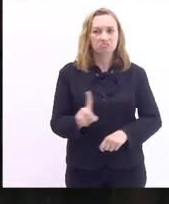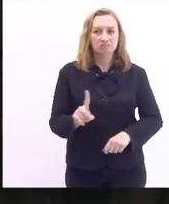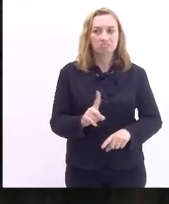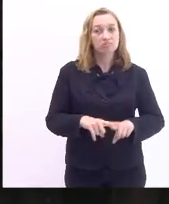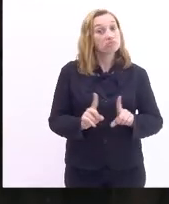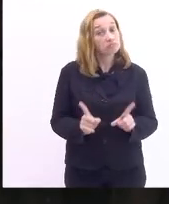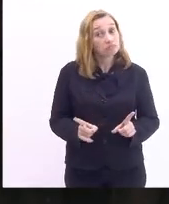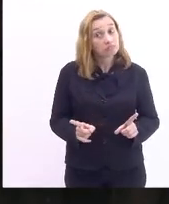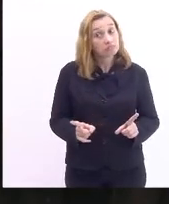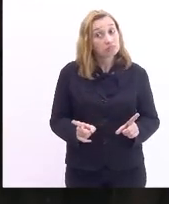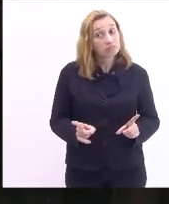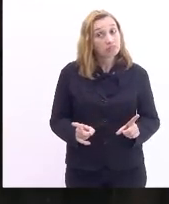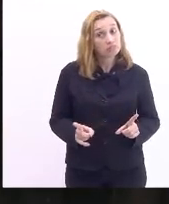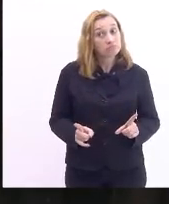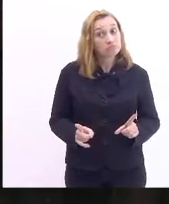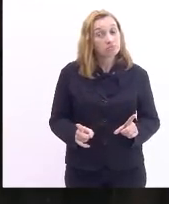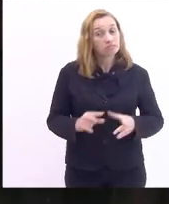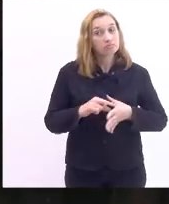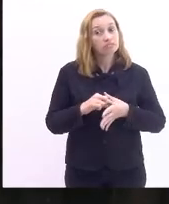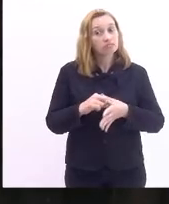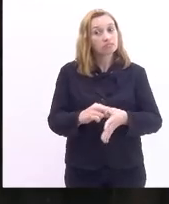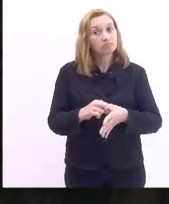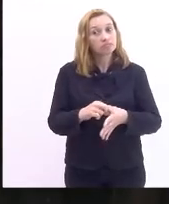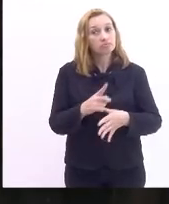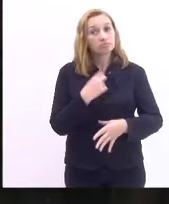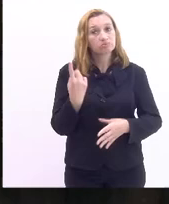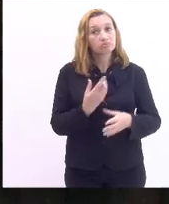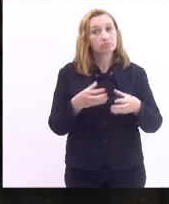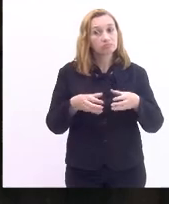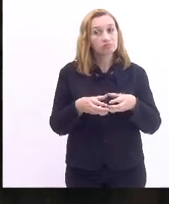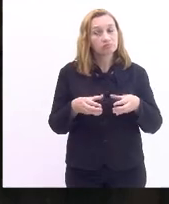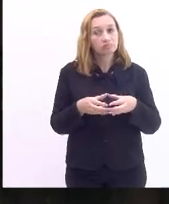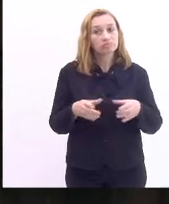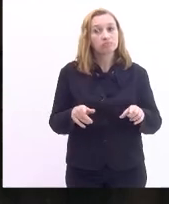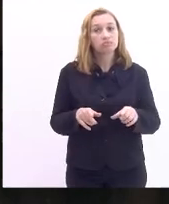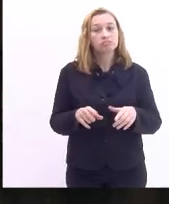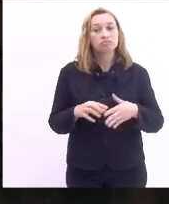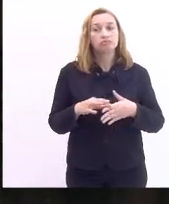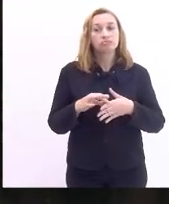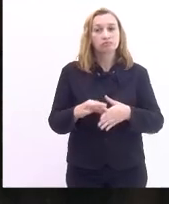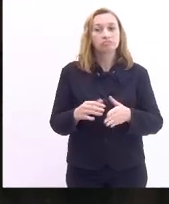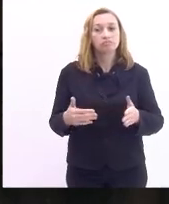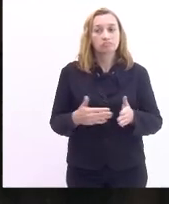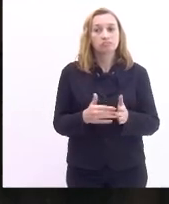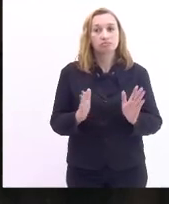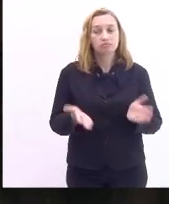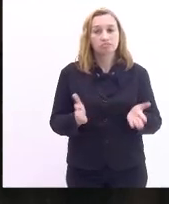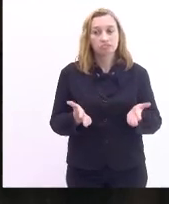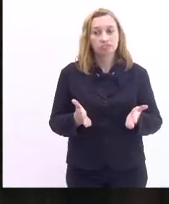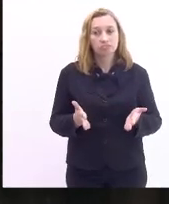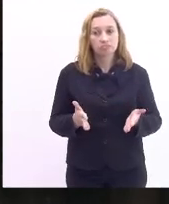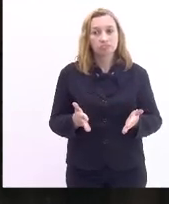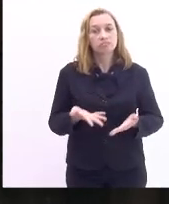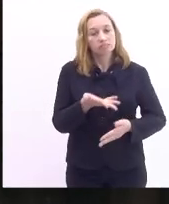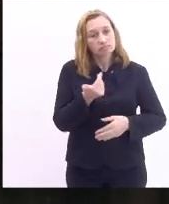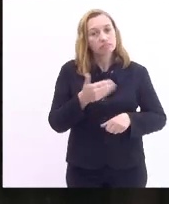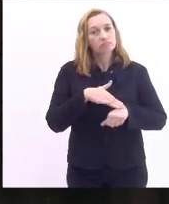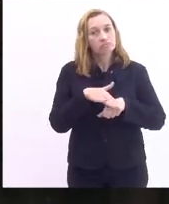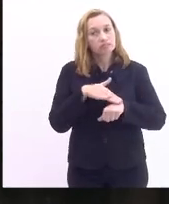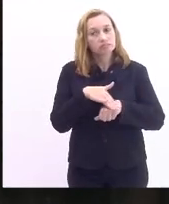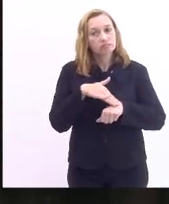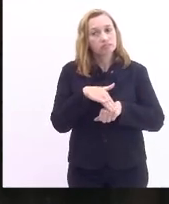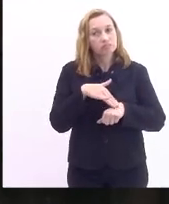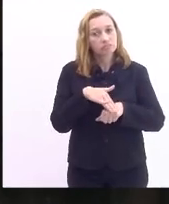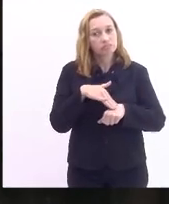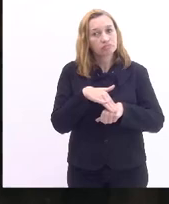mas porque além de ser uma liderança do nosso grupo tá sendo Líder até agora se predispondo por saber para conversar